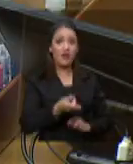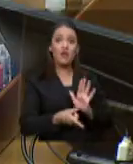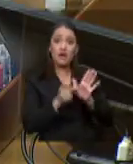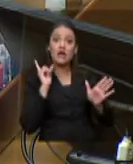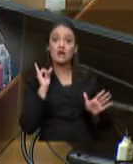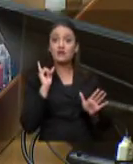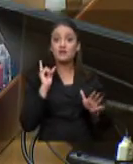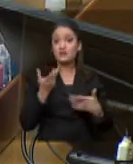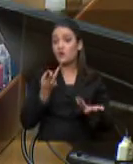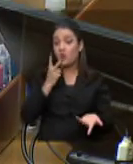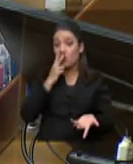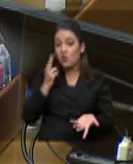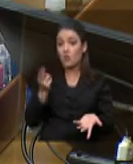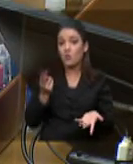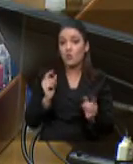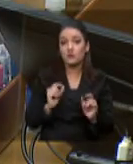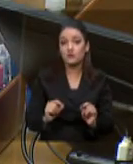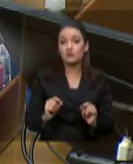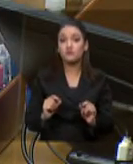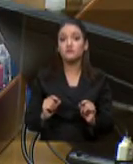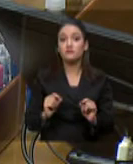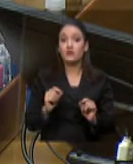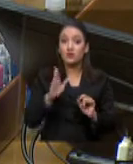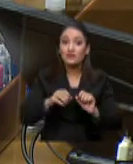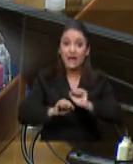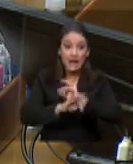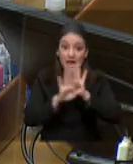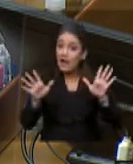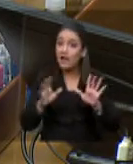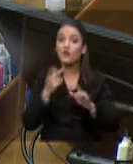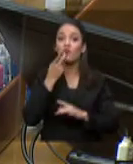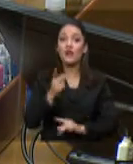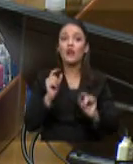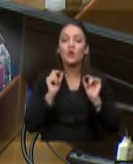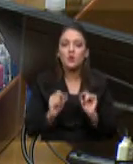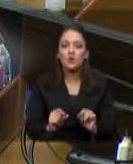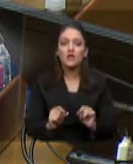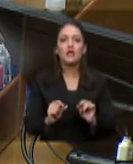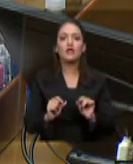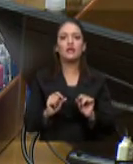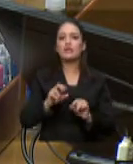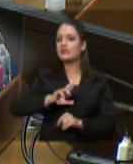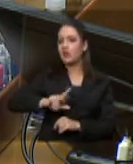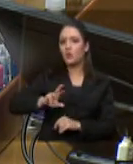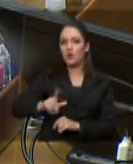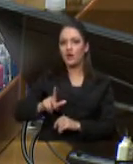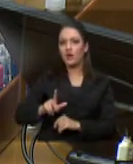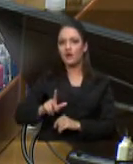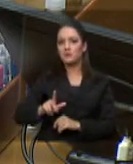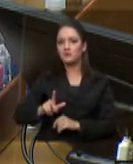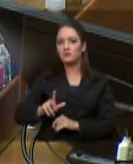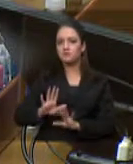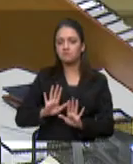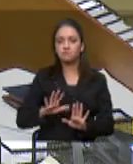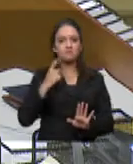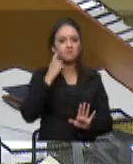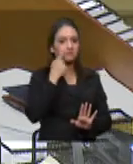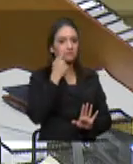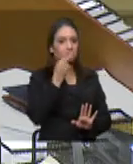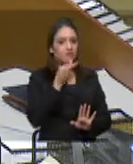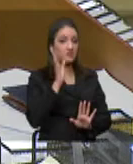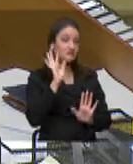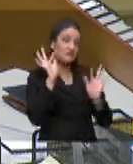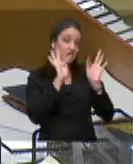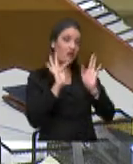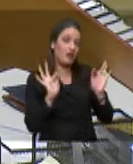tenha sido clara. Detalhe da... Não, da, fui clara ao afirmar exatamente. Não estamos... Do reposicionamento de decretos. Eu já fico muito feliz pelo